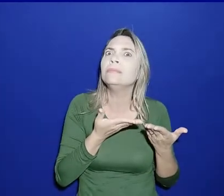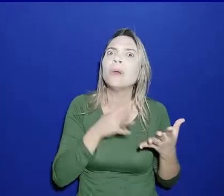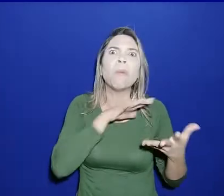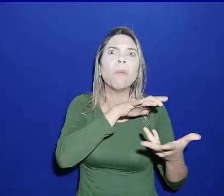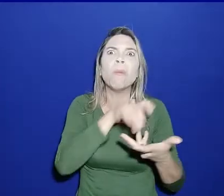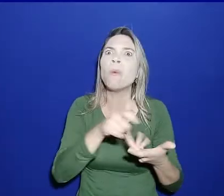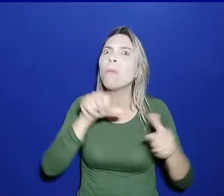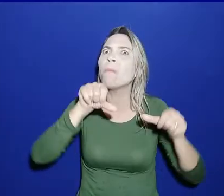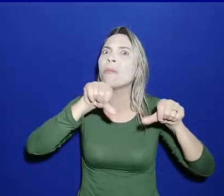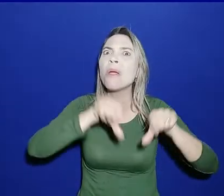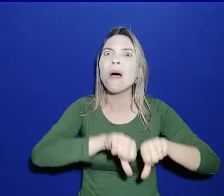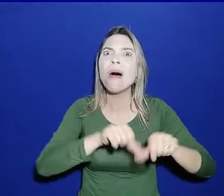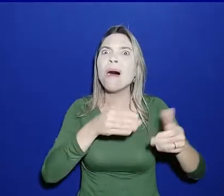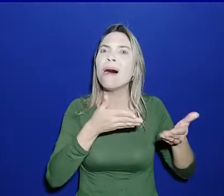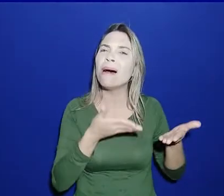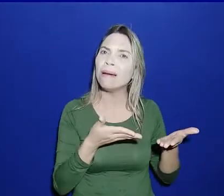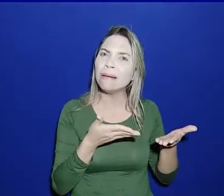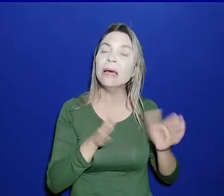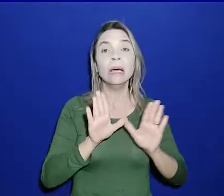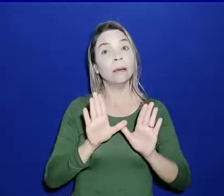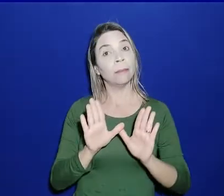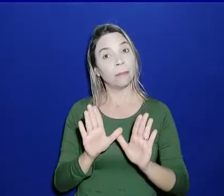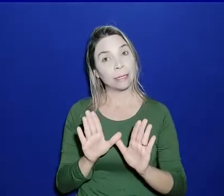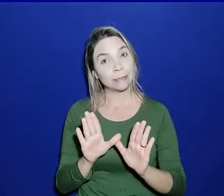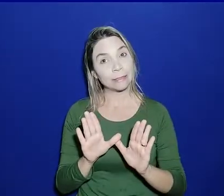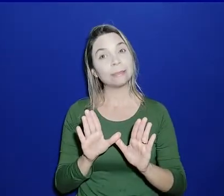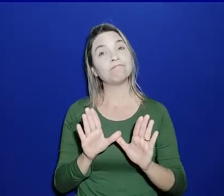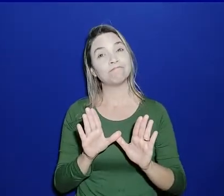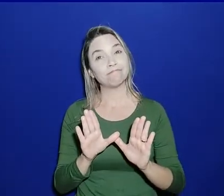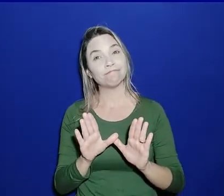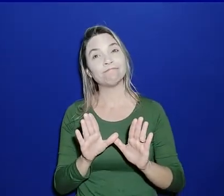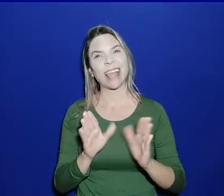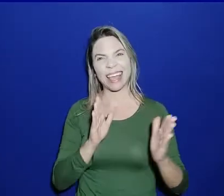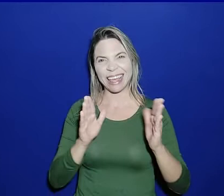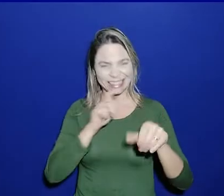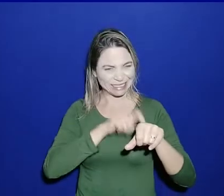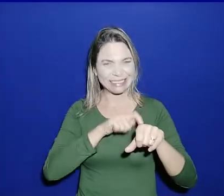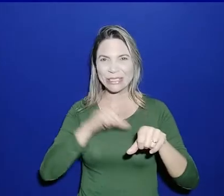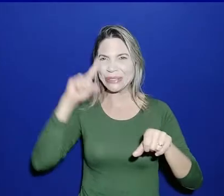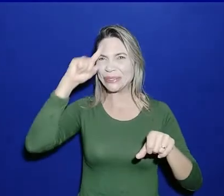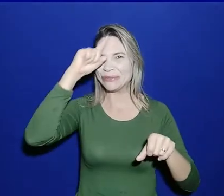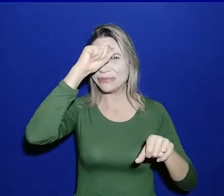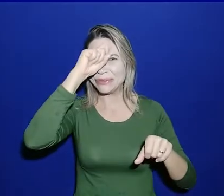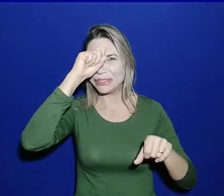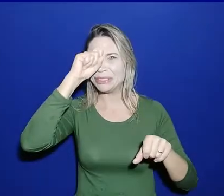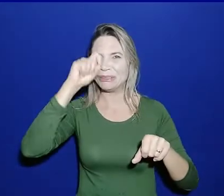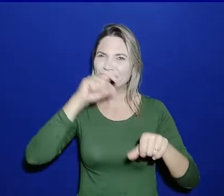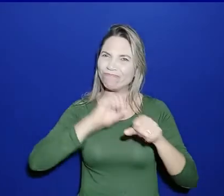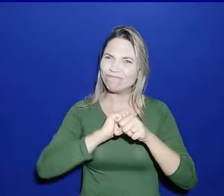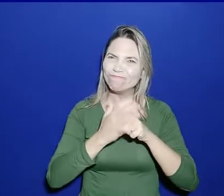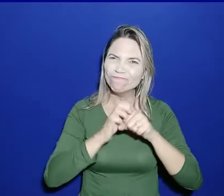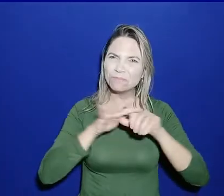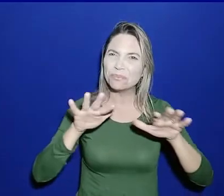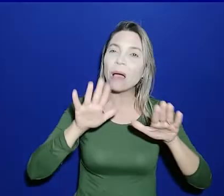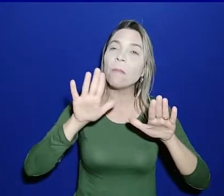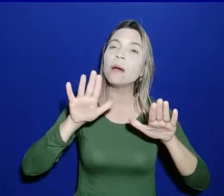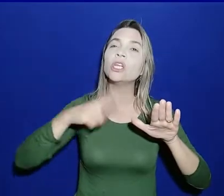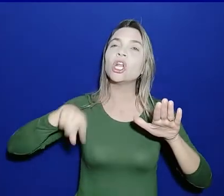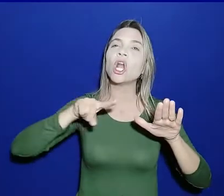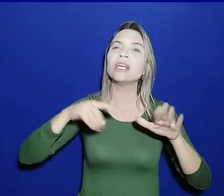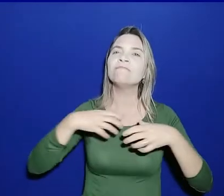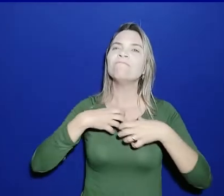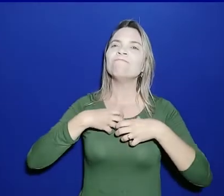temos. Mas em meio a esse sofrimento, ainda podemos nos lembrar que venceremos com Cristo